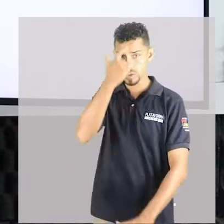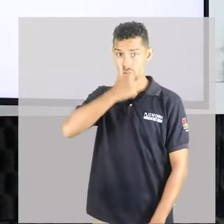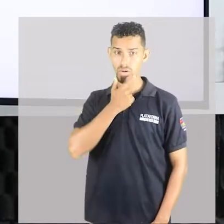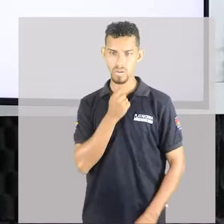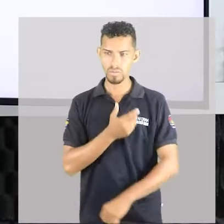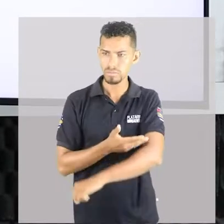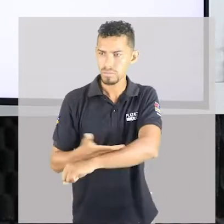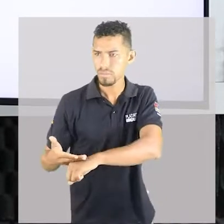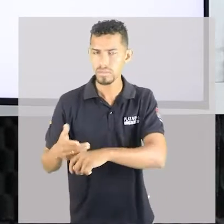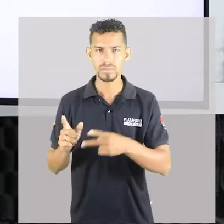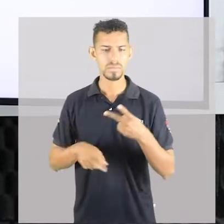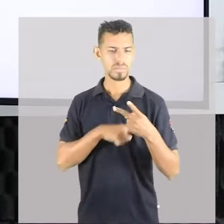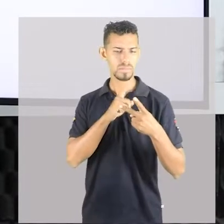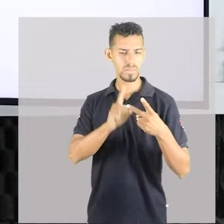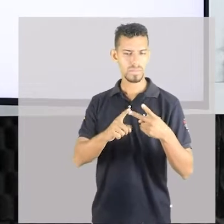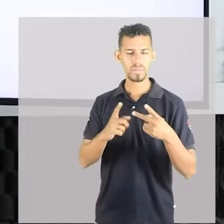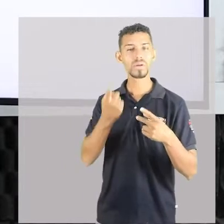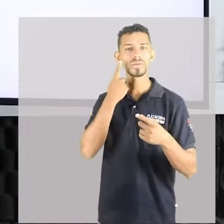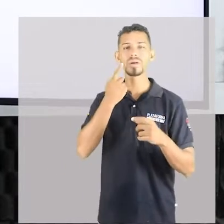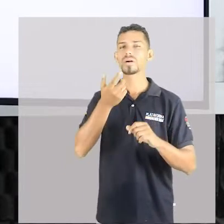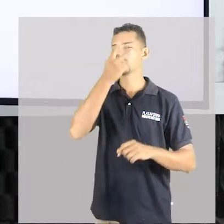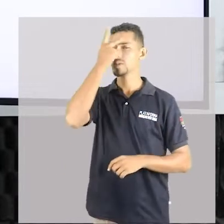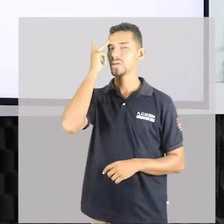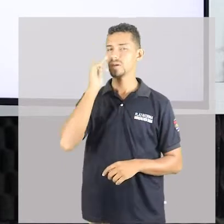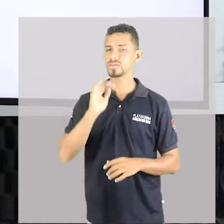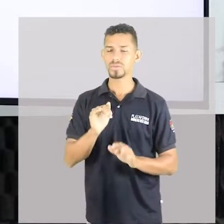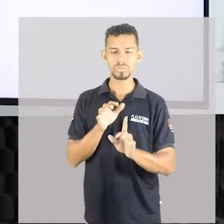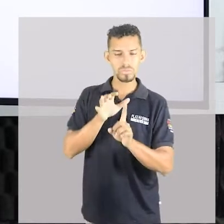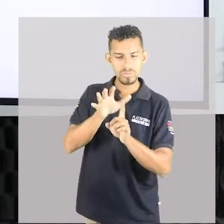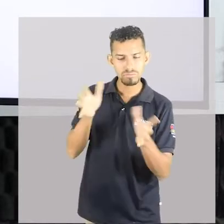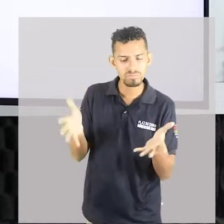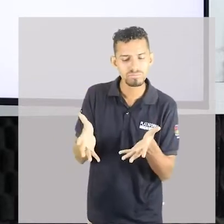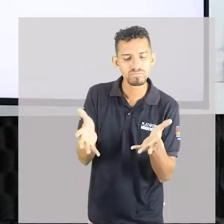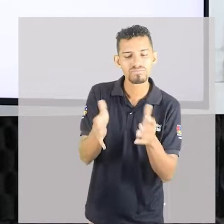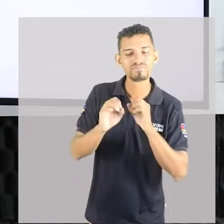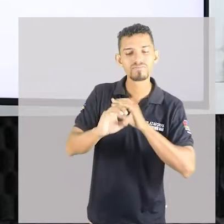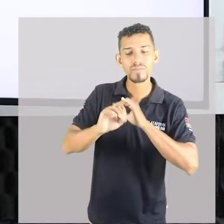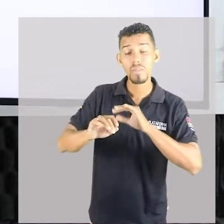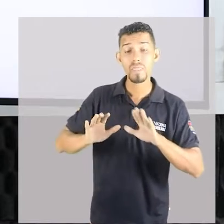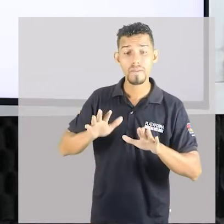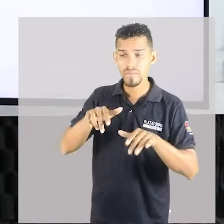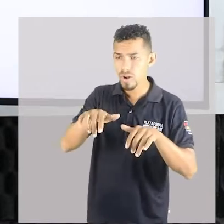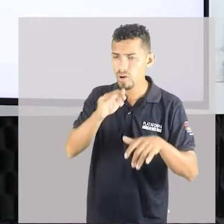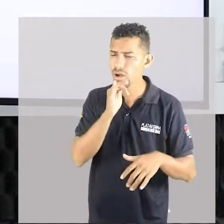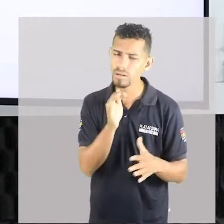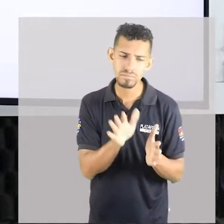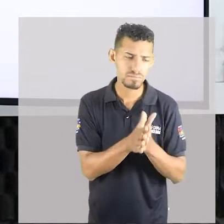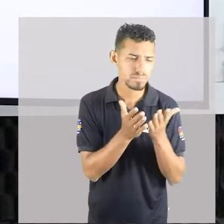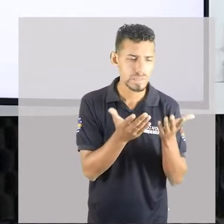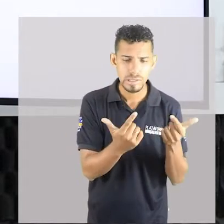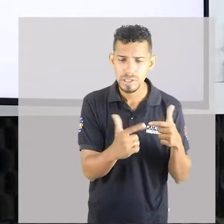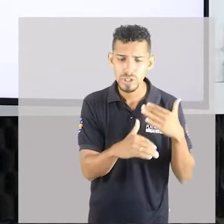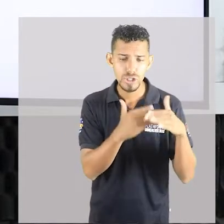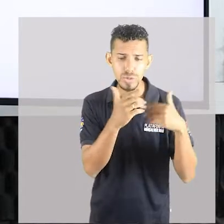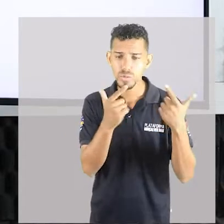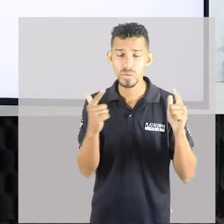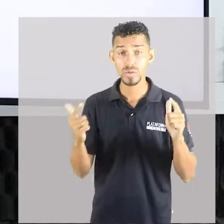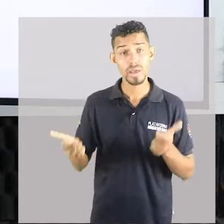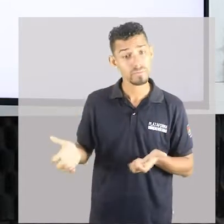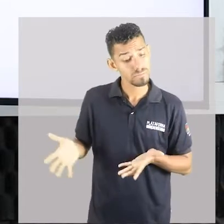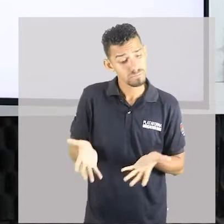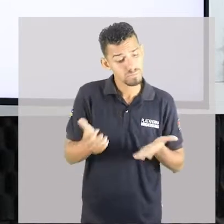homem branco, primeiro eu vou dizer que eu sou uma missão civilizatória, que vou chegar num lugar que não tem desenvolvimento e vou